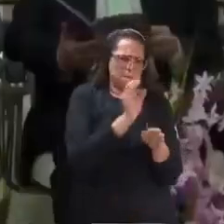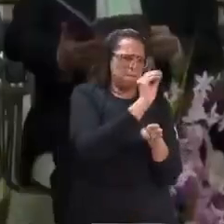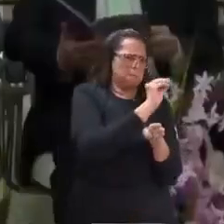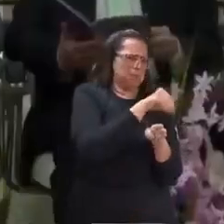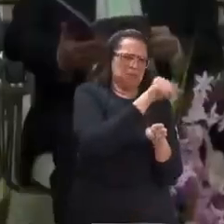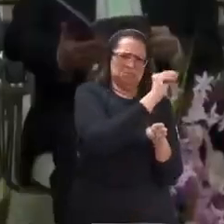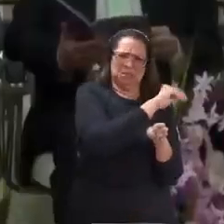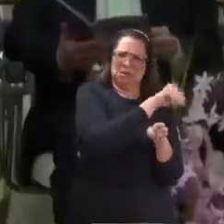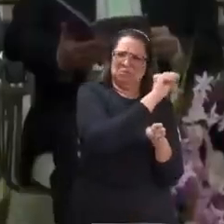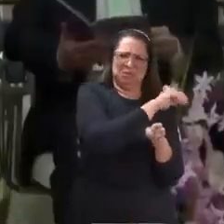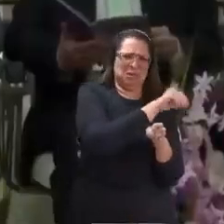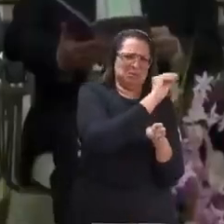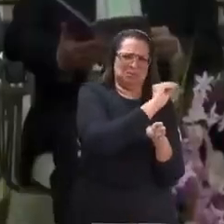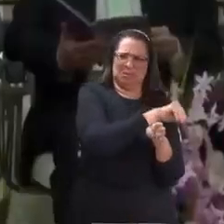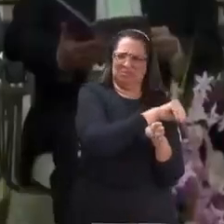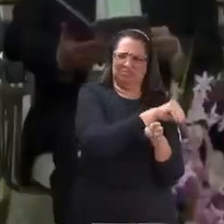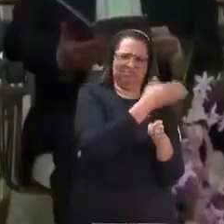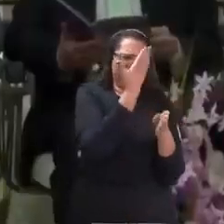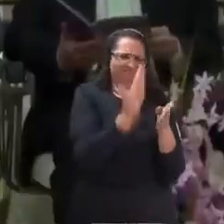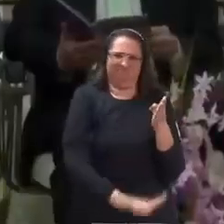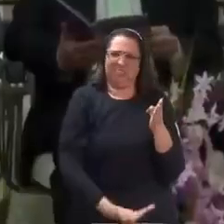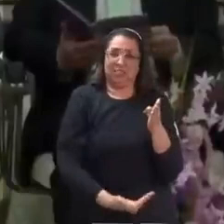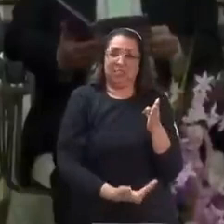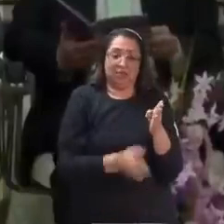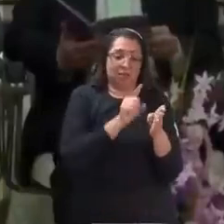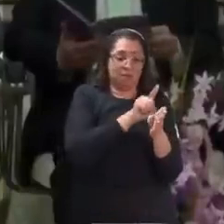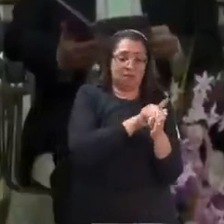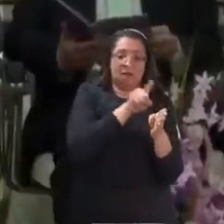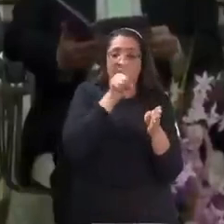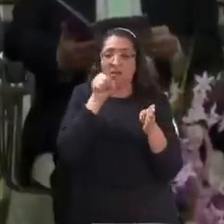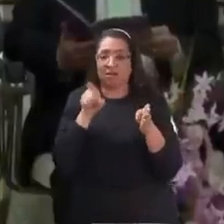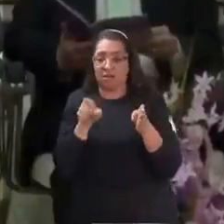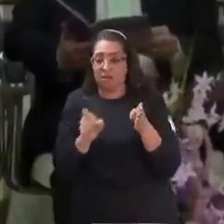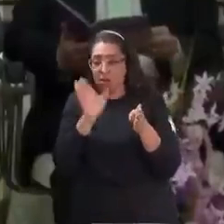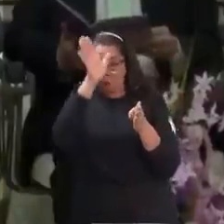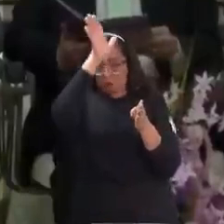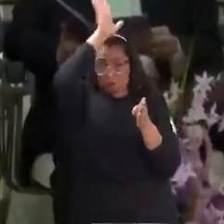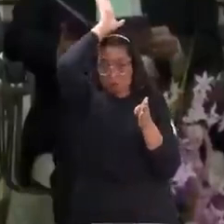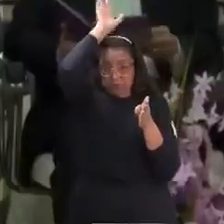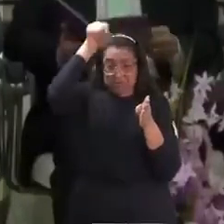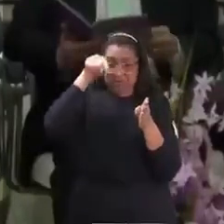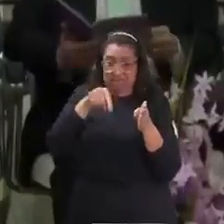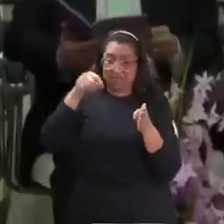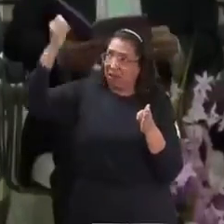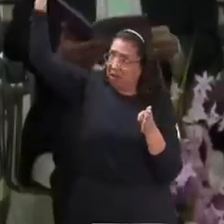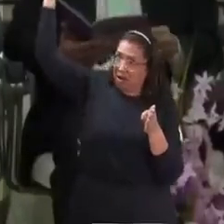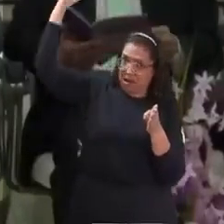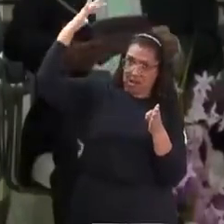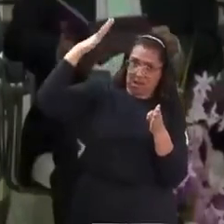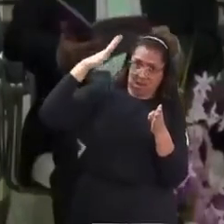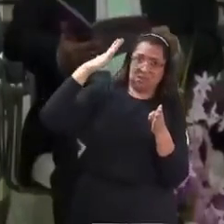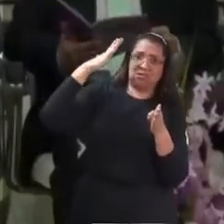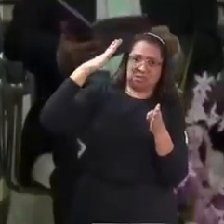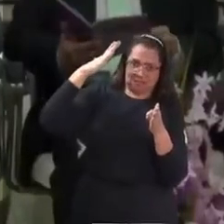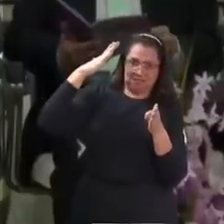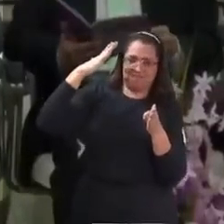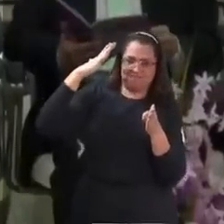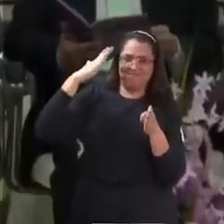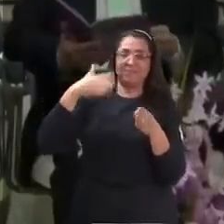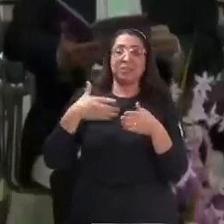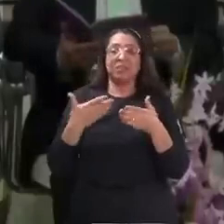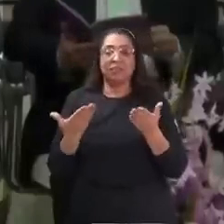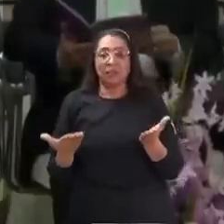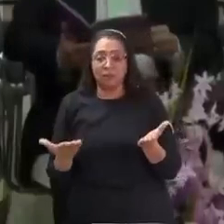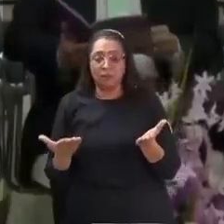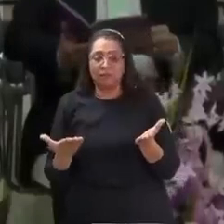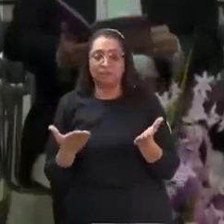Israel. Então Deus vai voltar a usar o que parecia ter sido descartado.